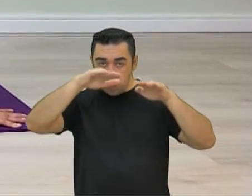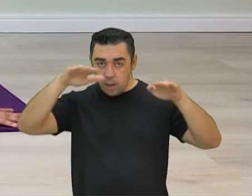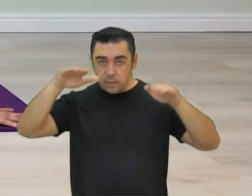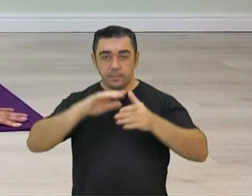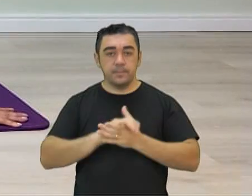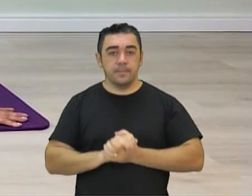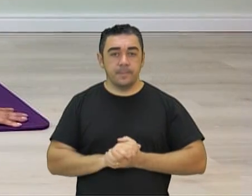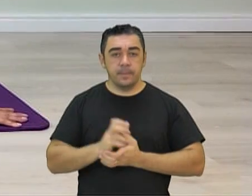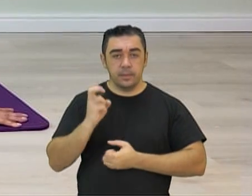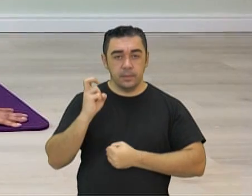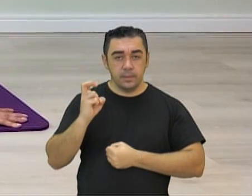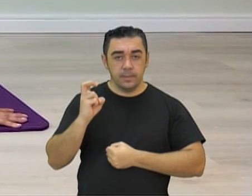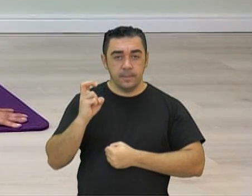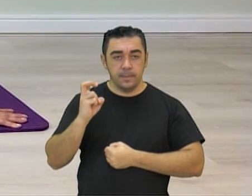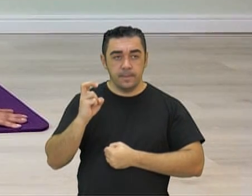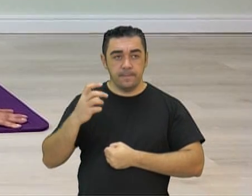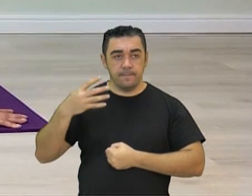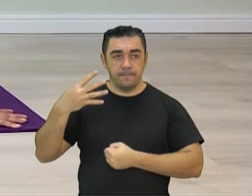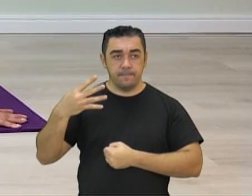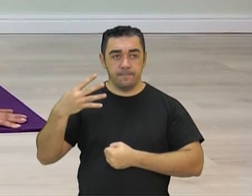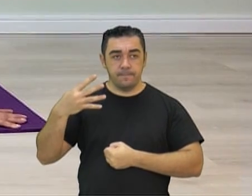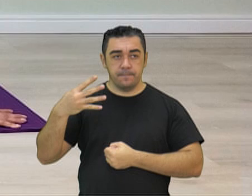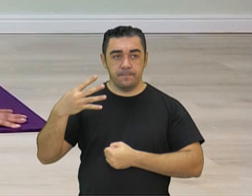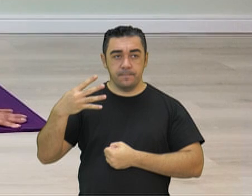5, 4,